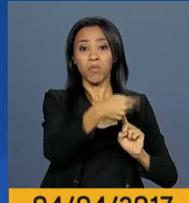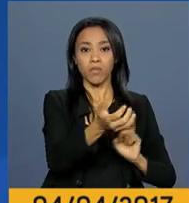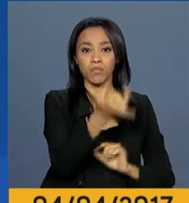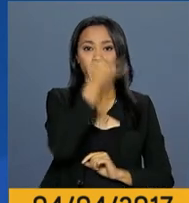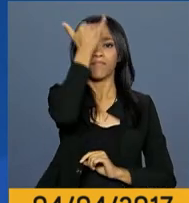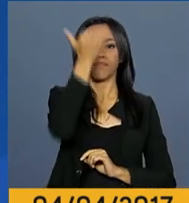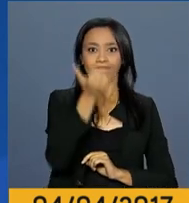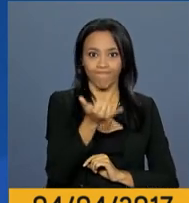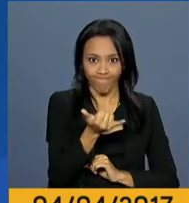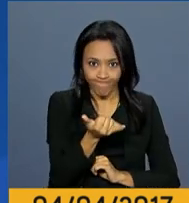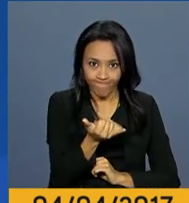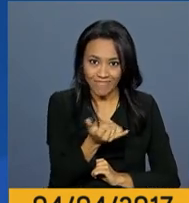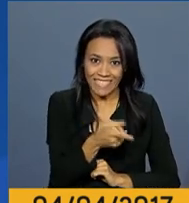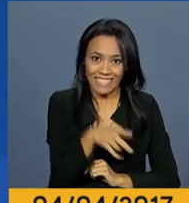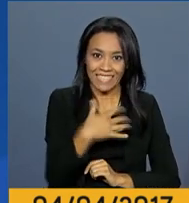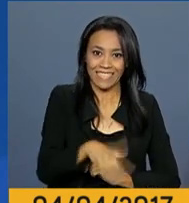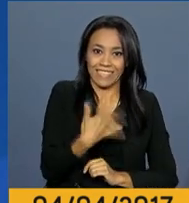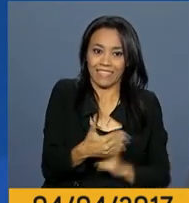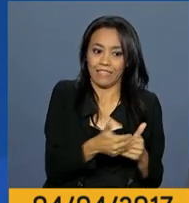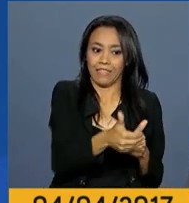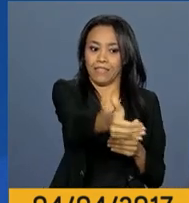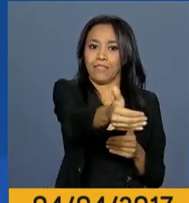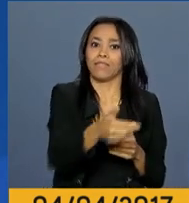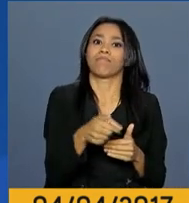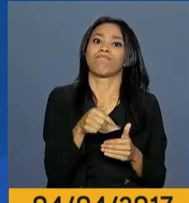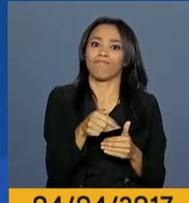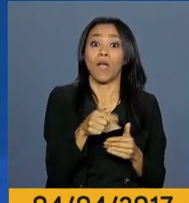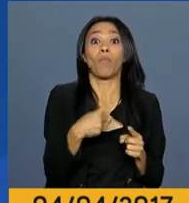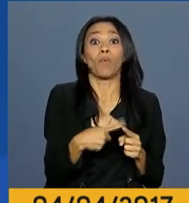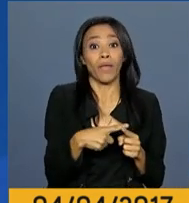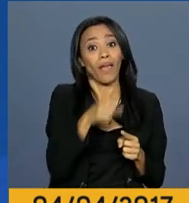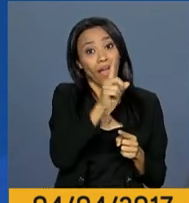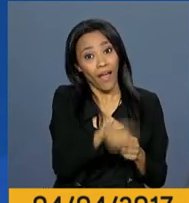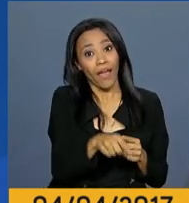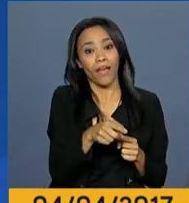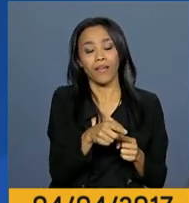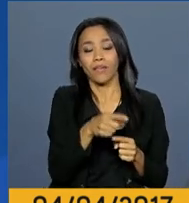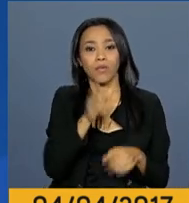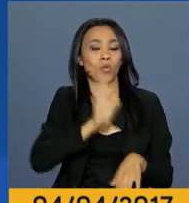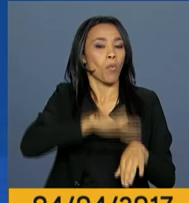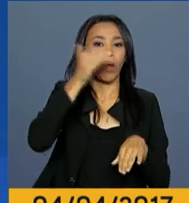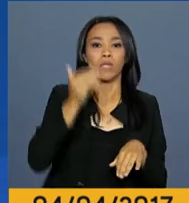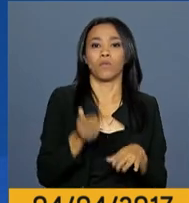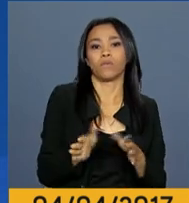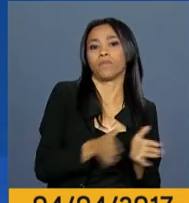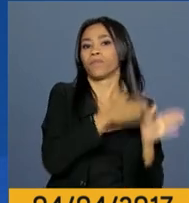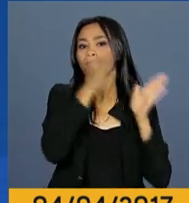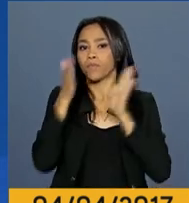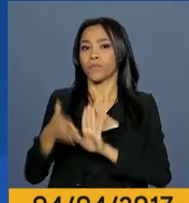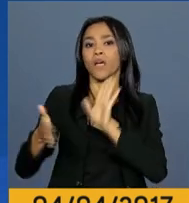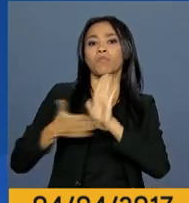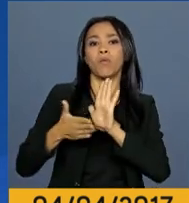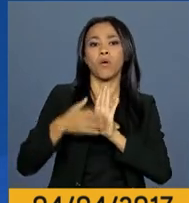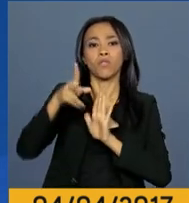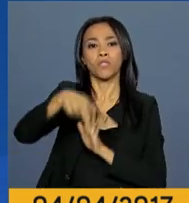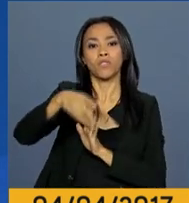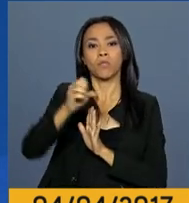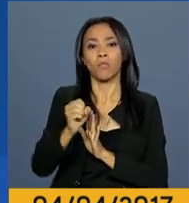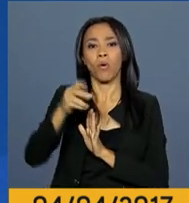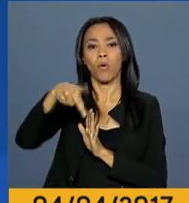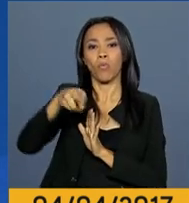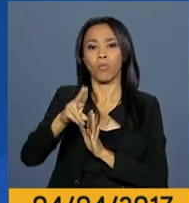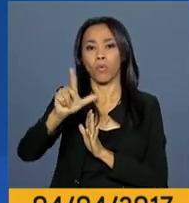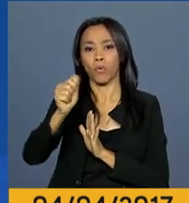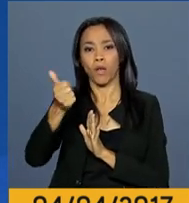depois verifica-se o desastre que elas provocam, porque tem um efeito muito imediatista. As populares são aquelas